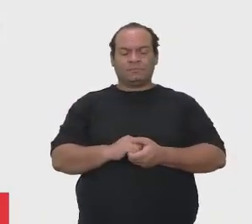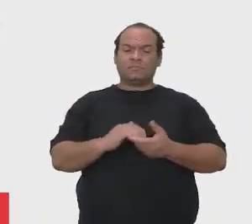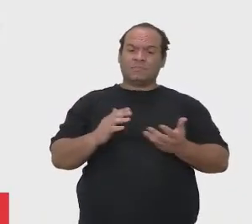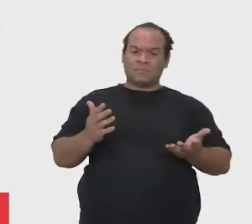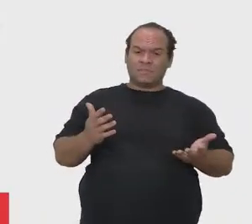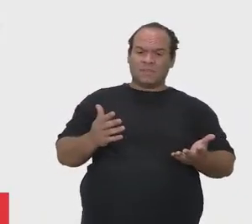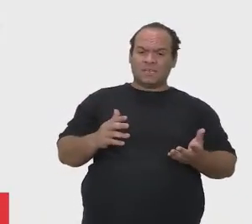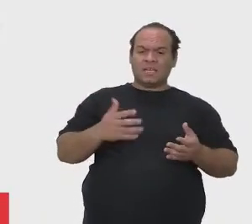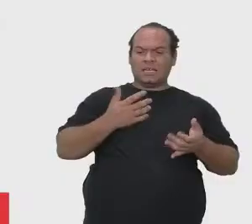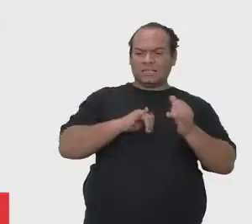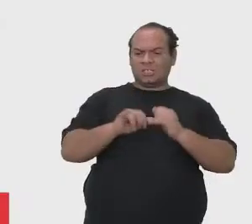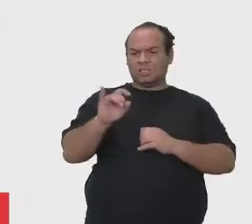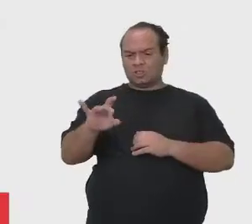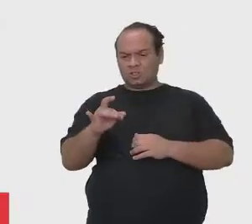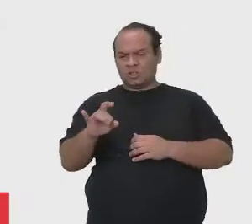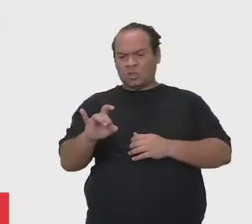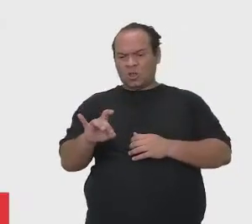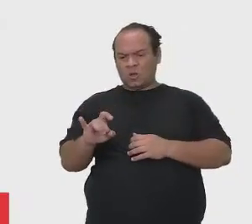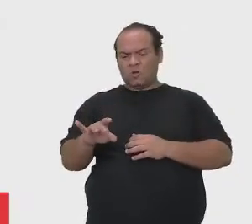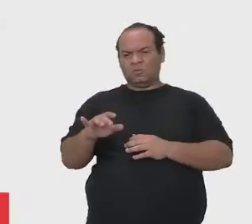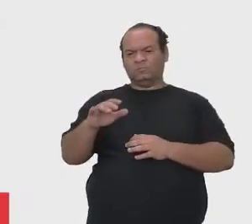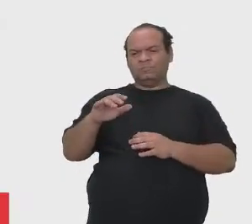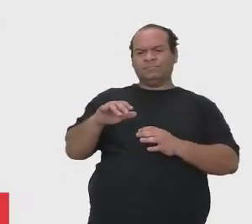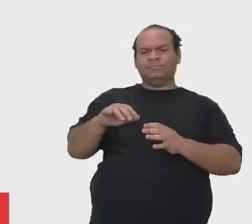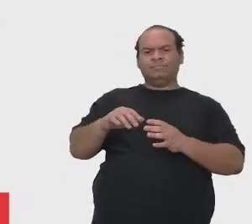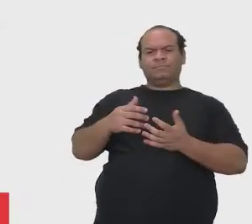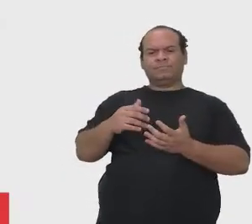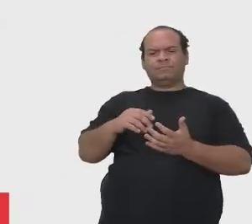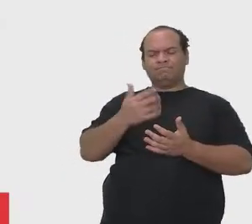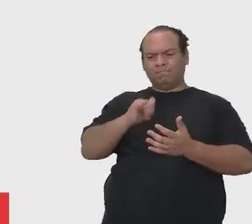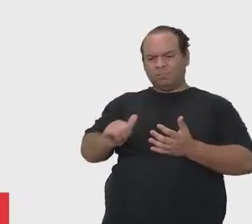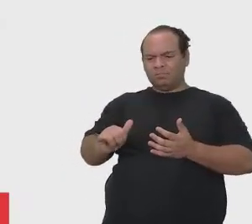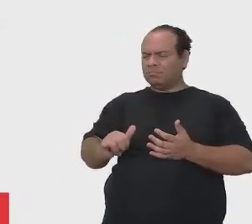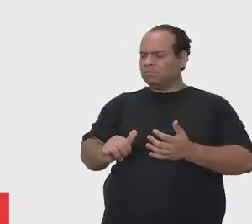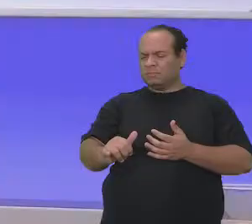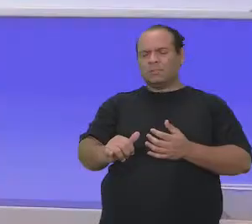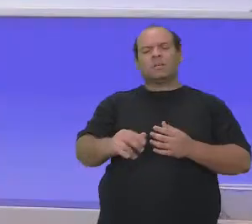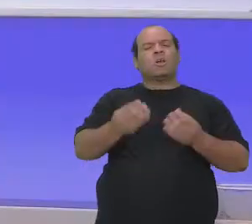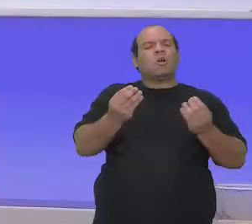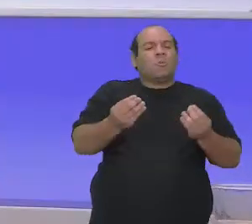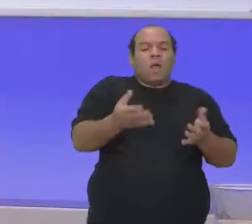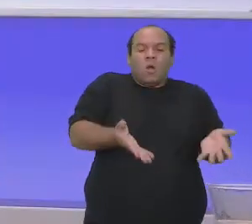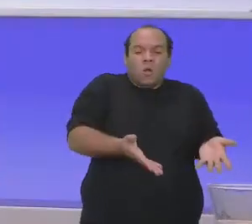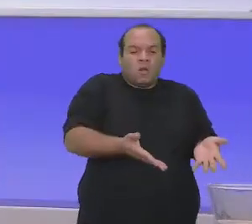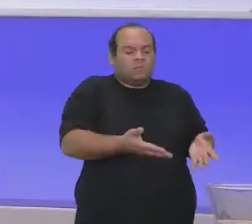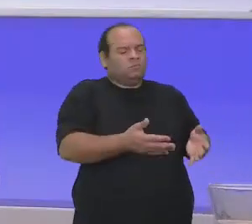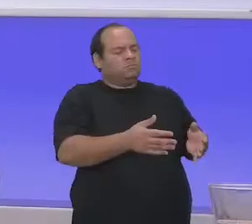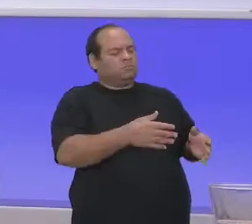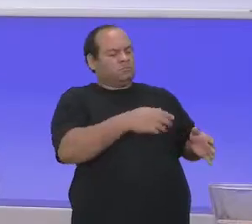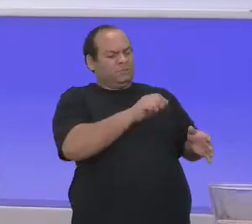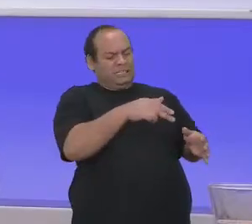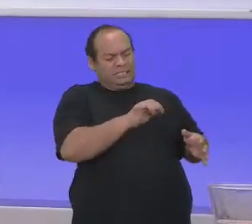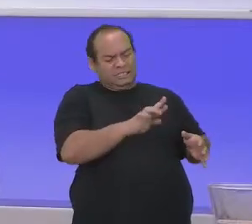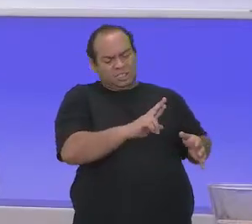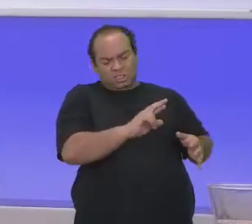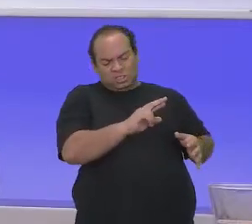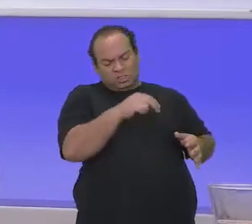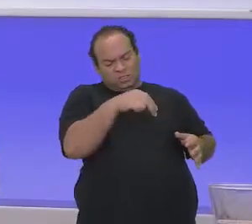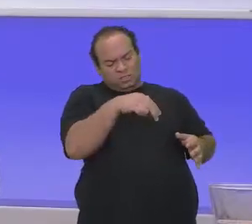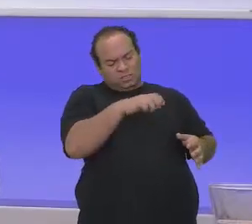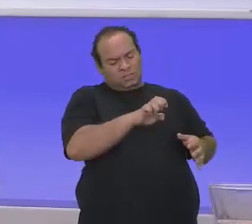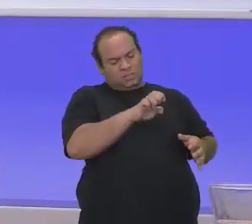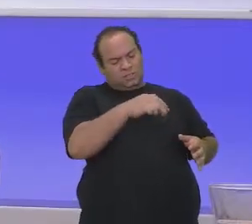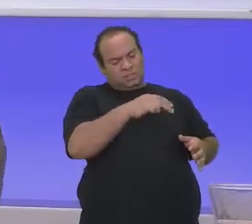energia ela não é só a elétrica. Então a gente tem que aprender a converter a energia existente para transformar ela em energia